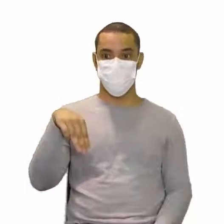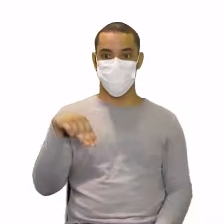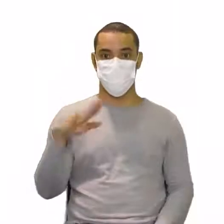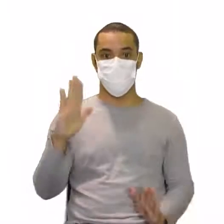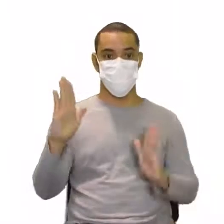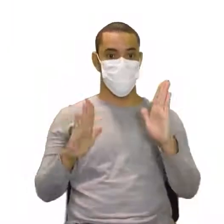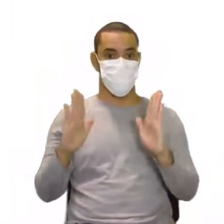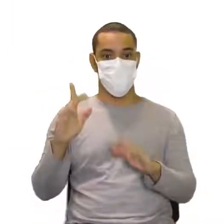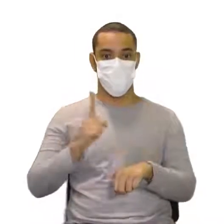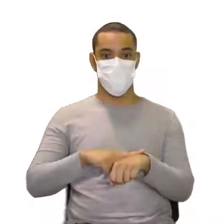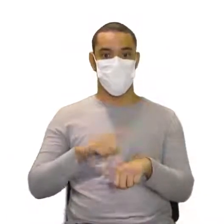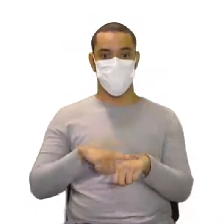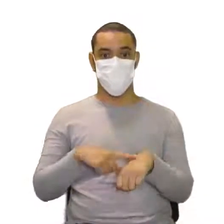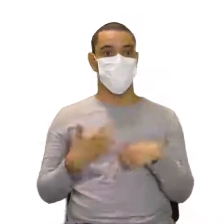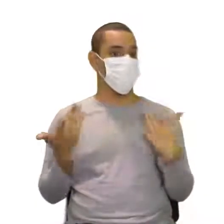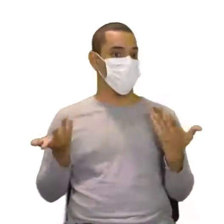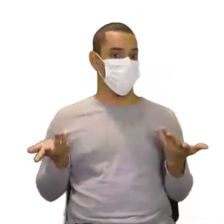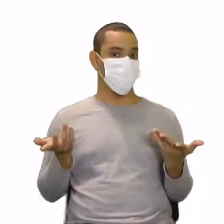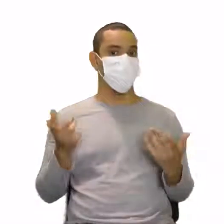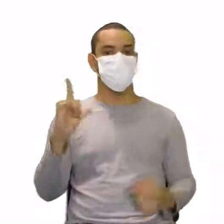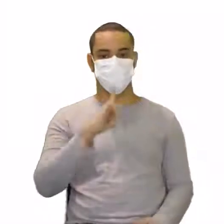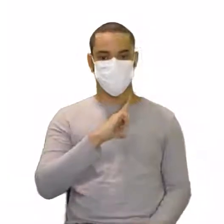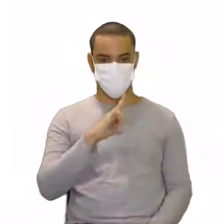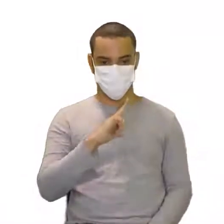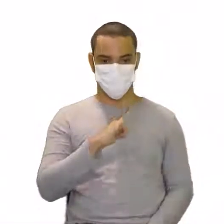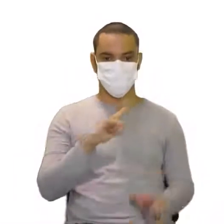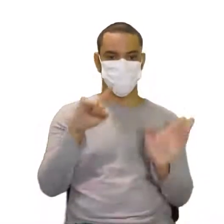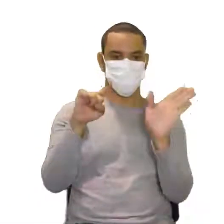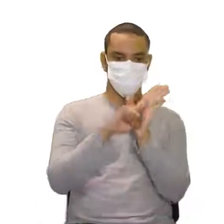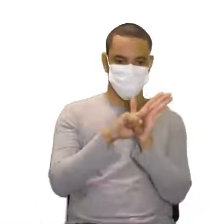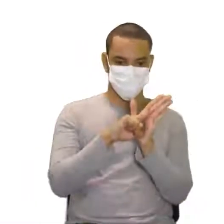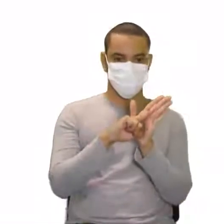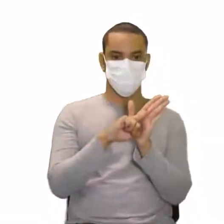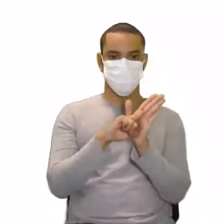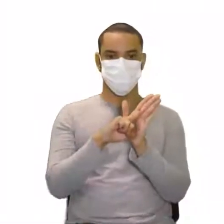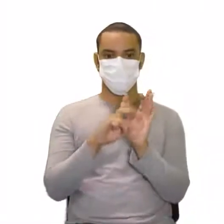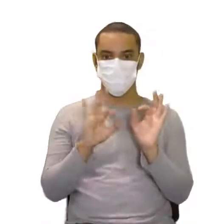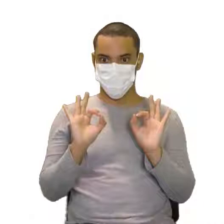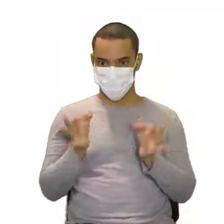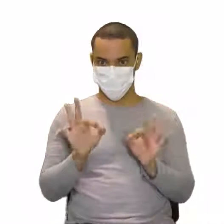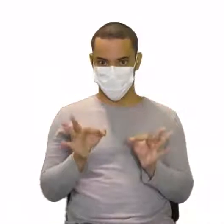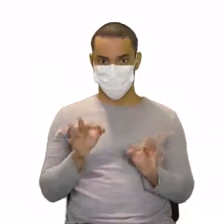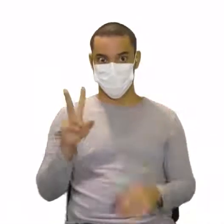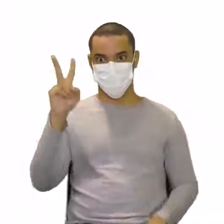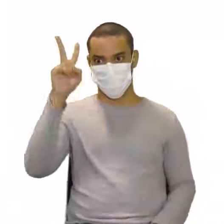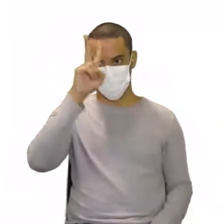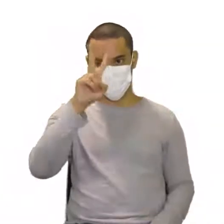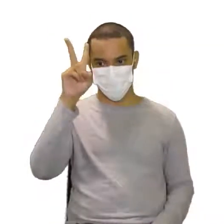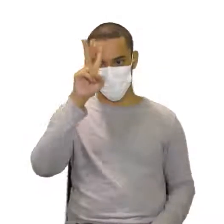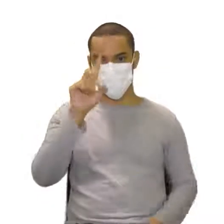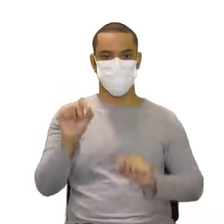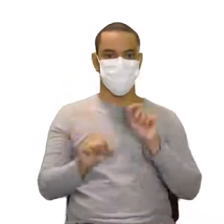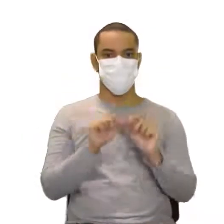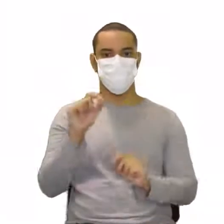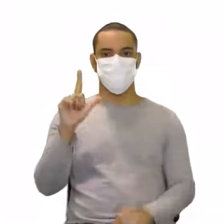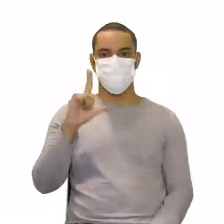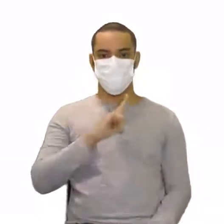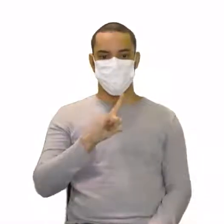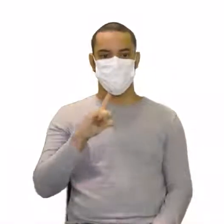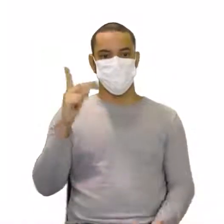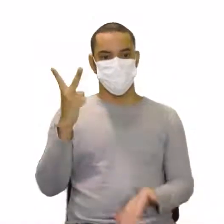tempo. Então, você tem aí o negativo, certo? Lembrando que você vai ter